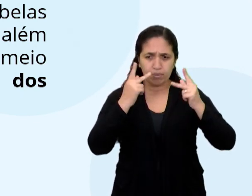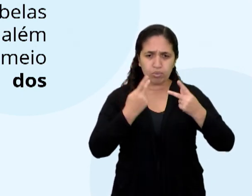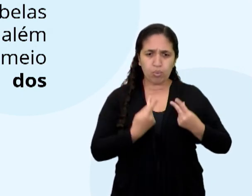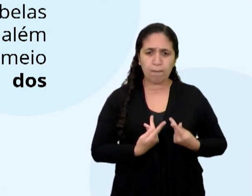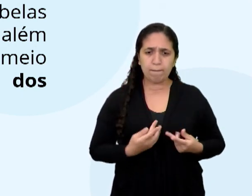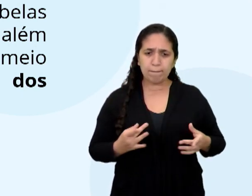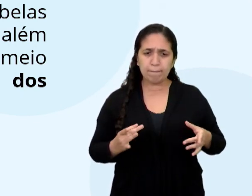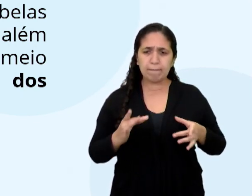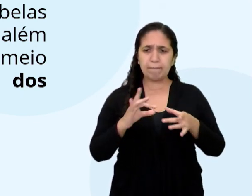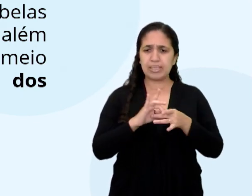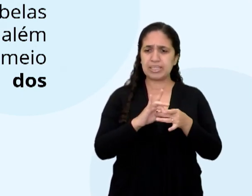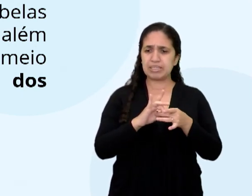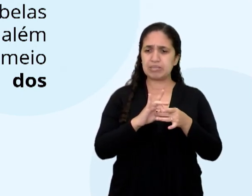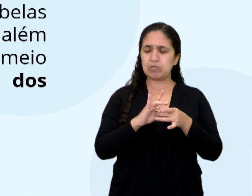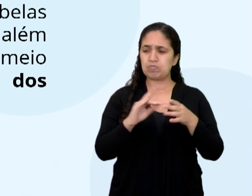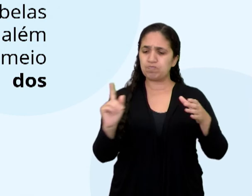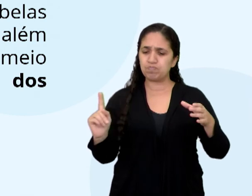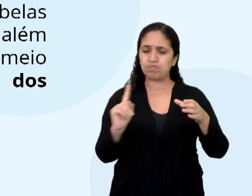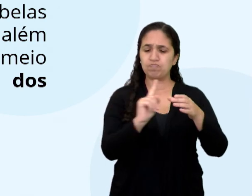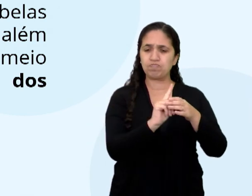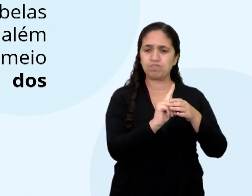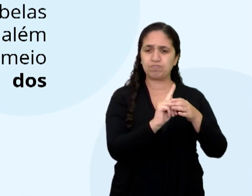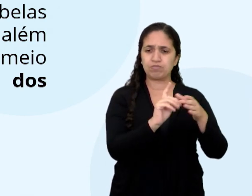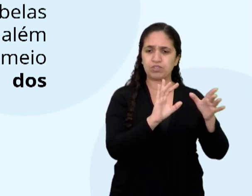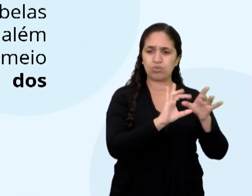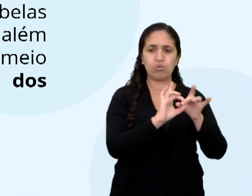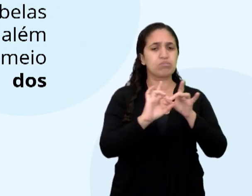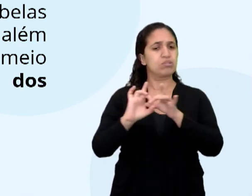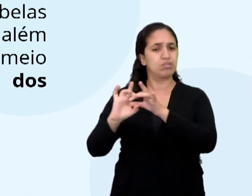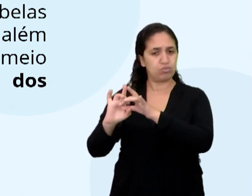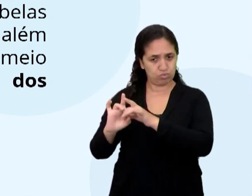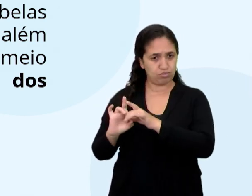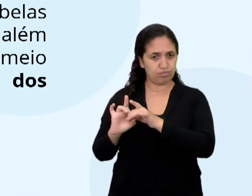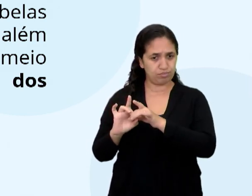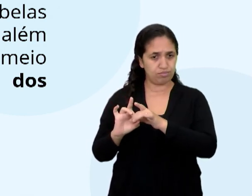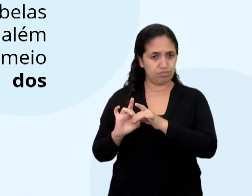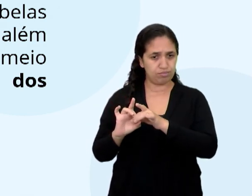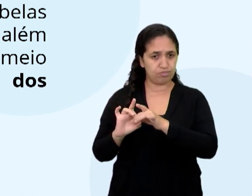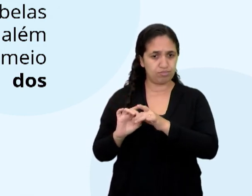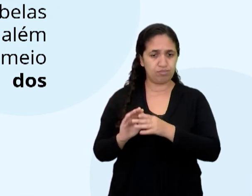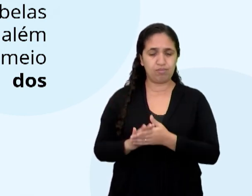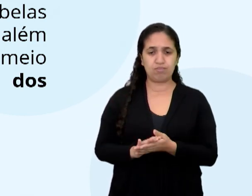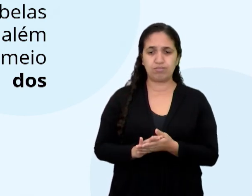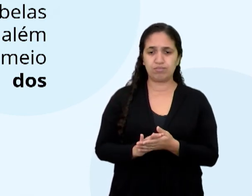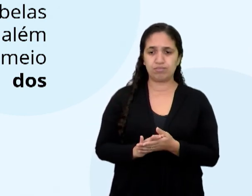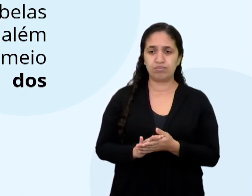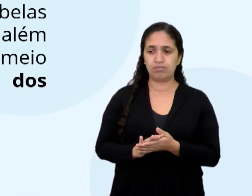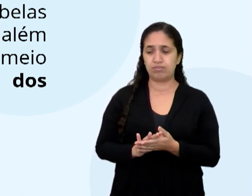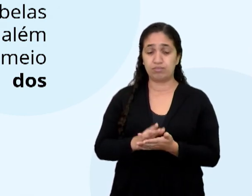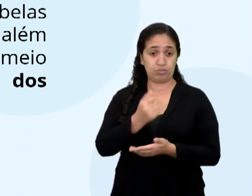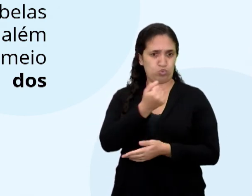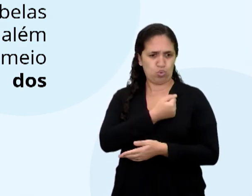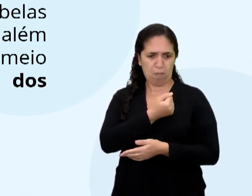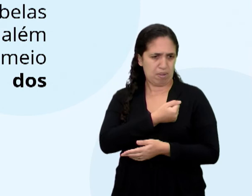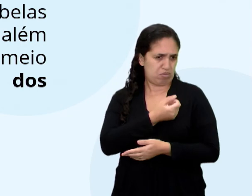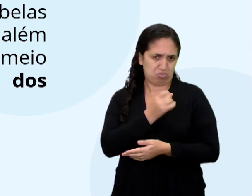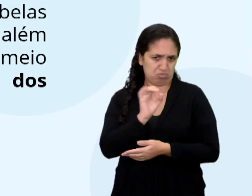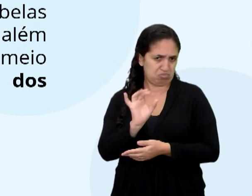dos números está inserida nesses contextos, né? Não são números, tá, apenas por